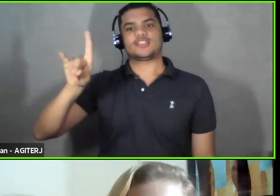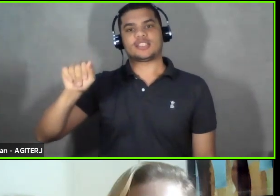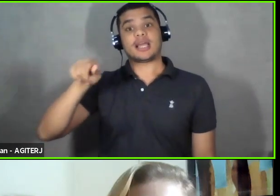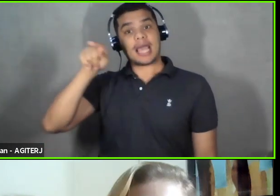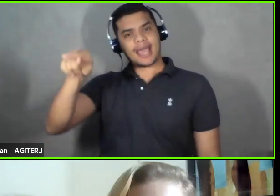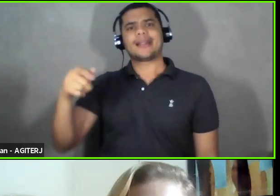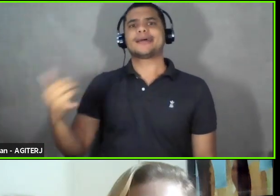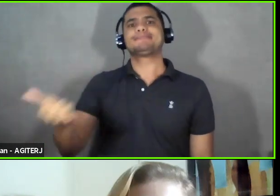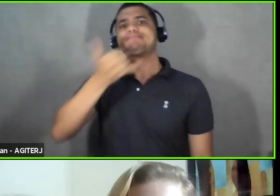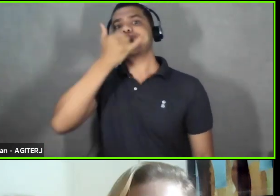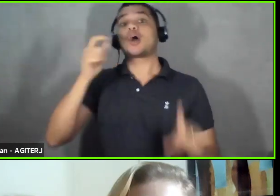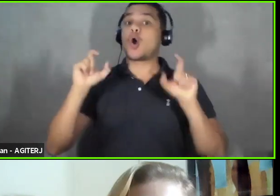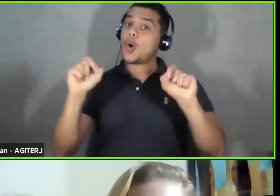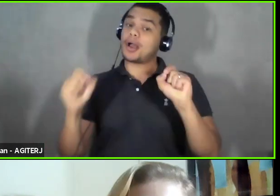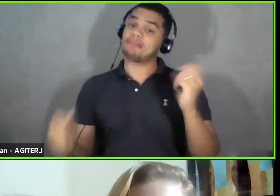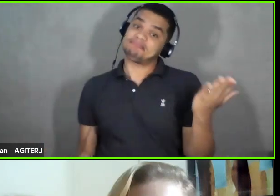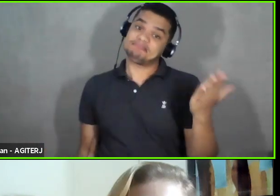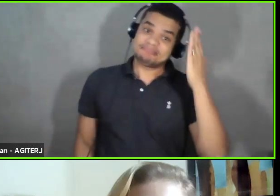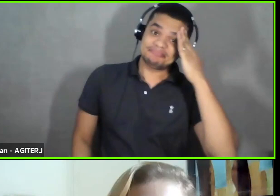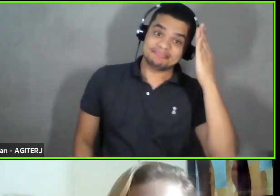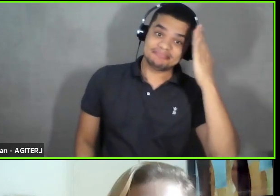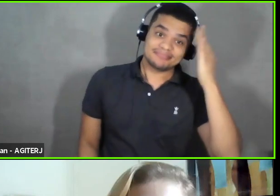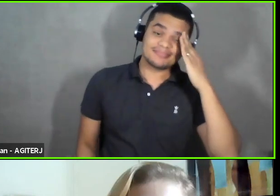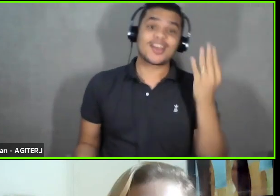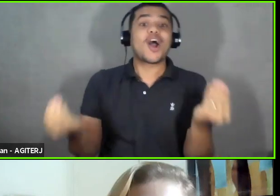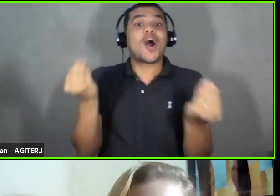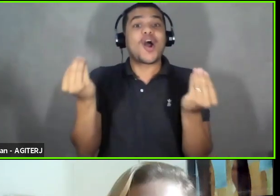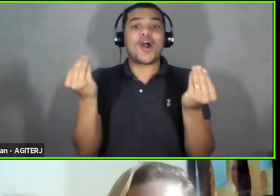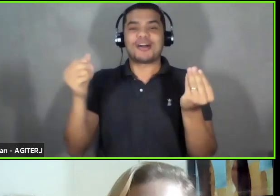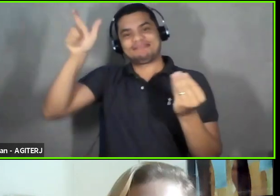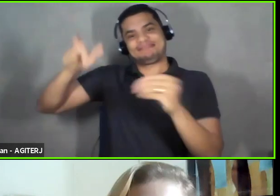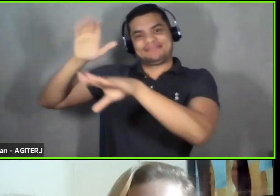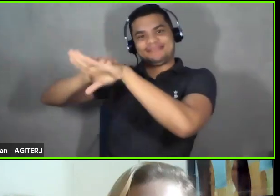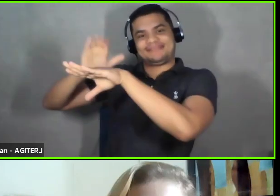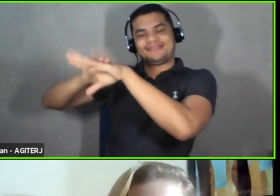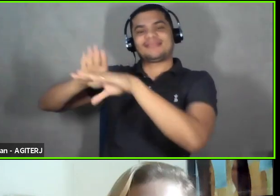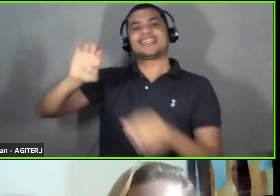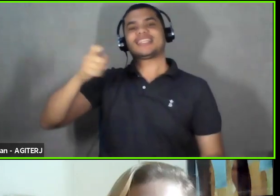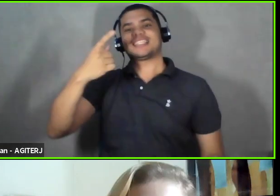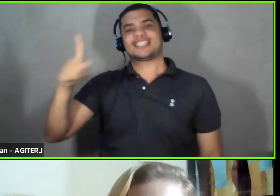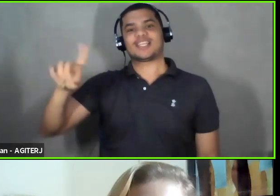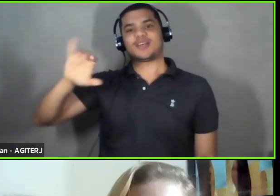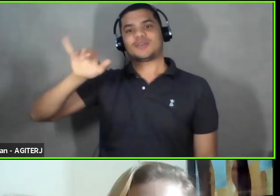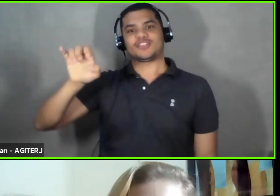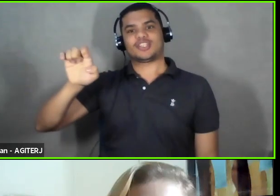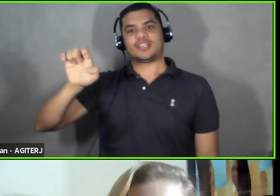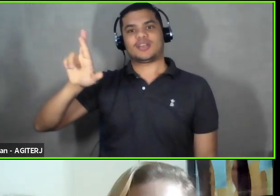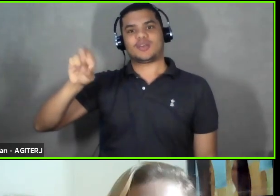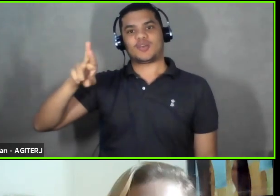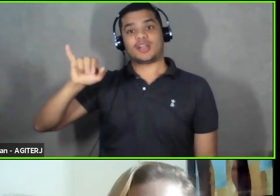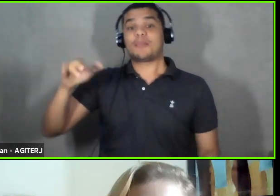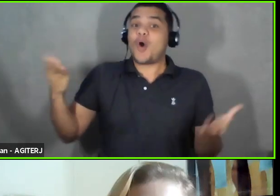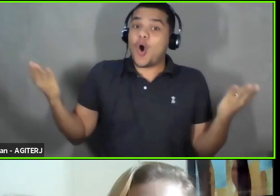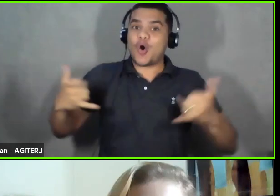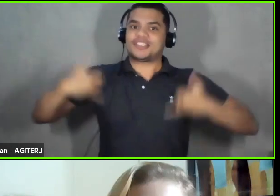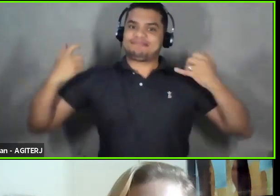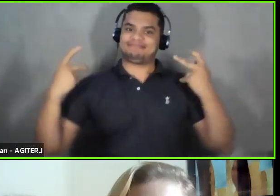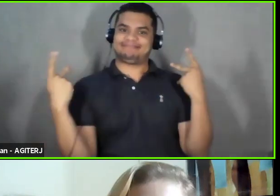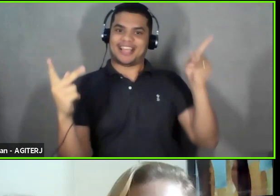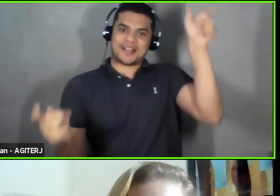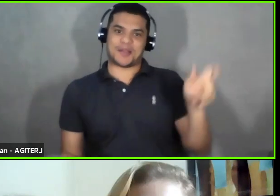ou quem sabe por intervenção de São Jerônimo, faz aniversário hoje. E é com